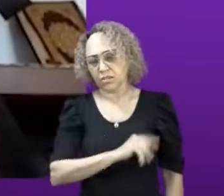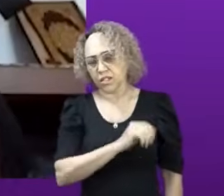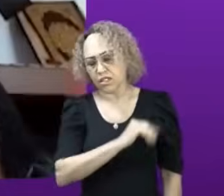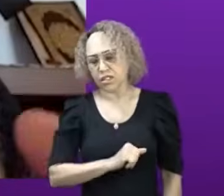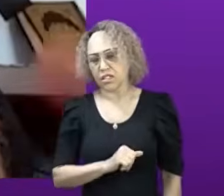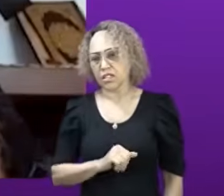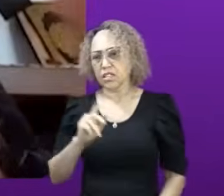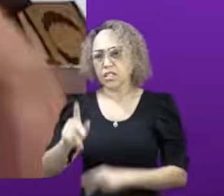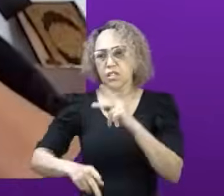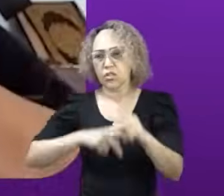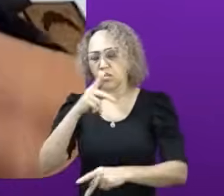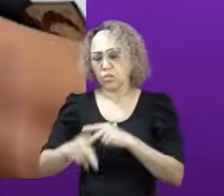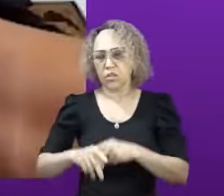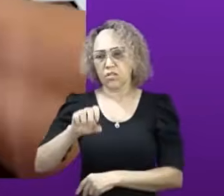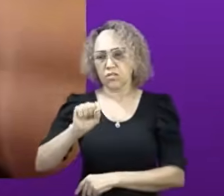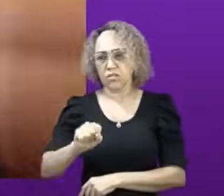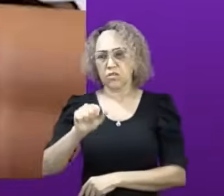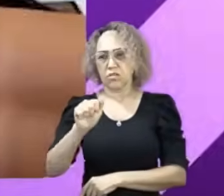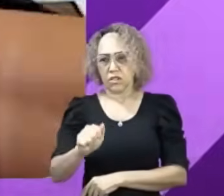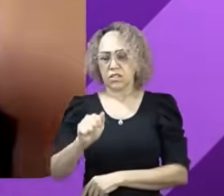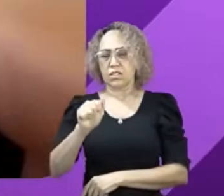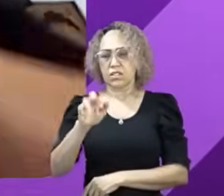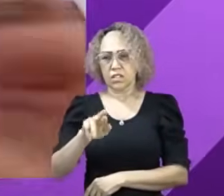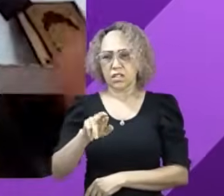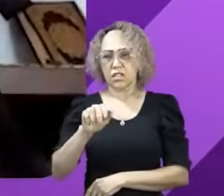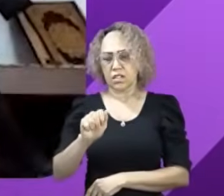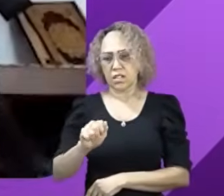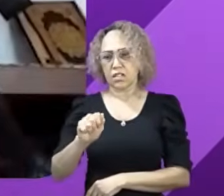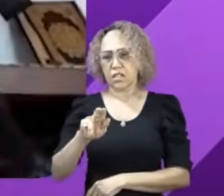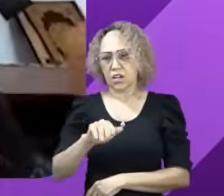sarauí, e dos dos